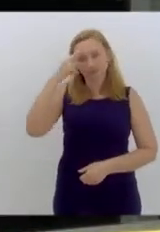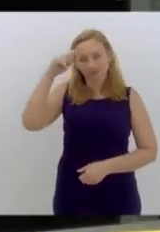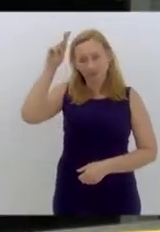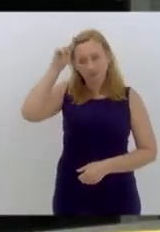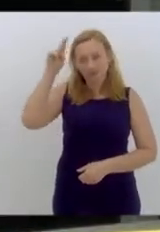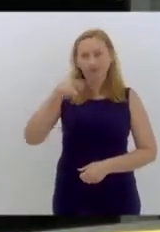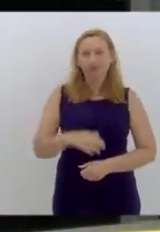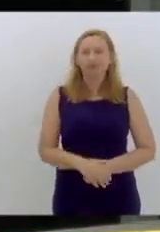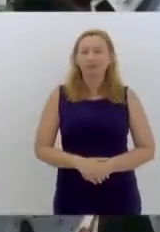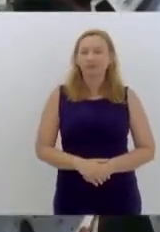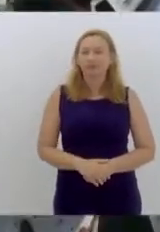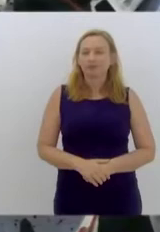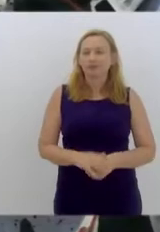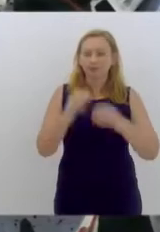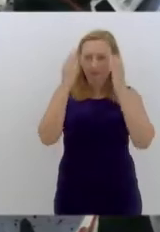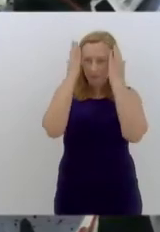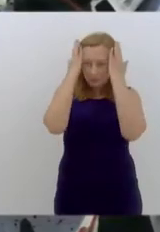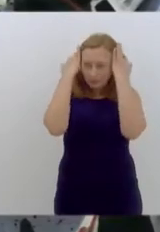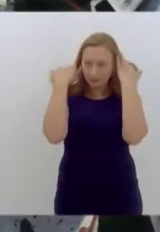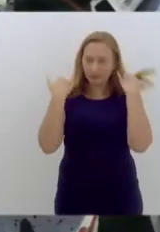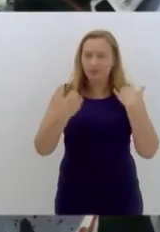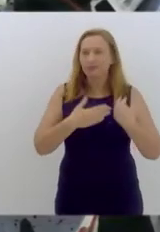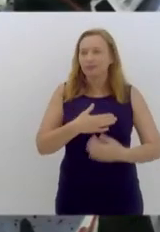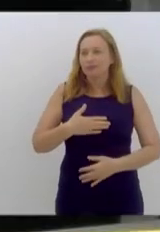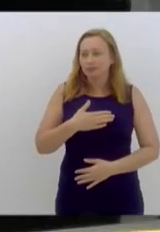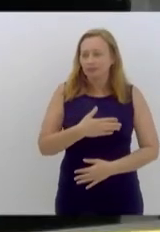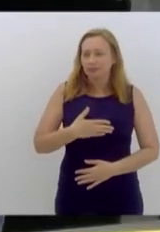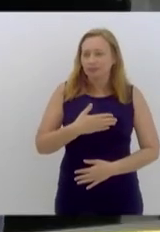Ferreirinha. Eu gostaria